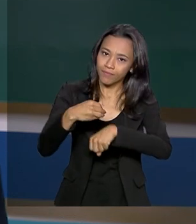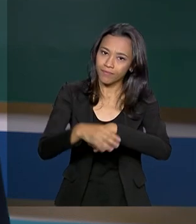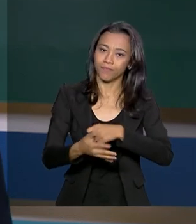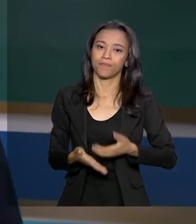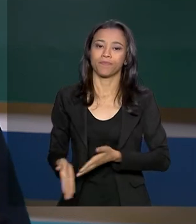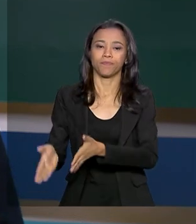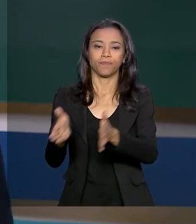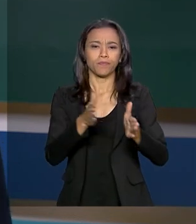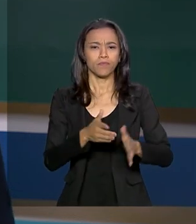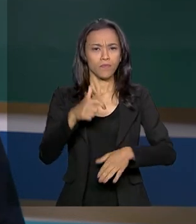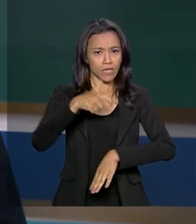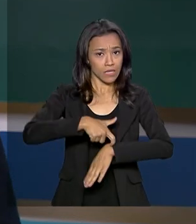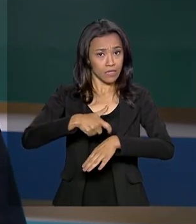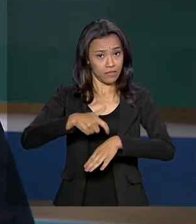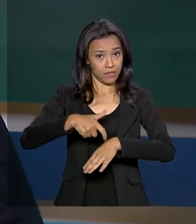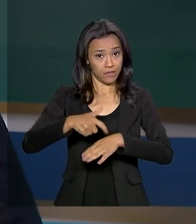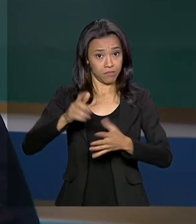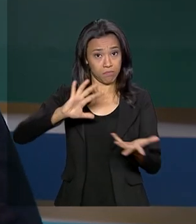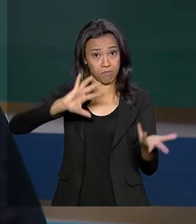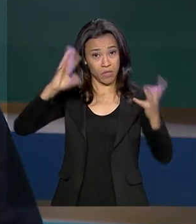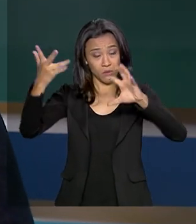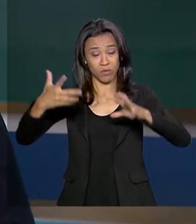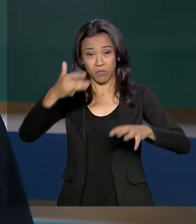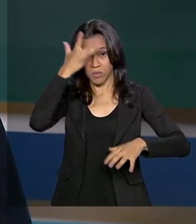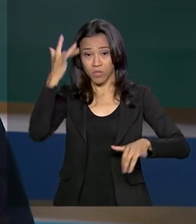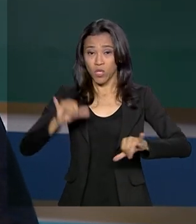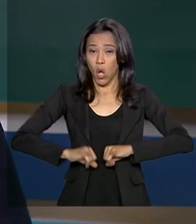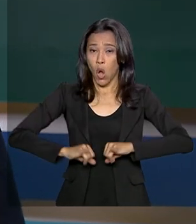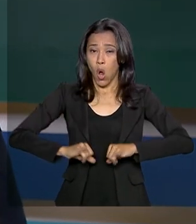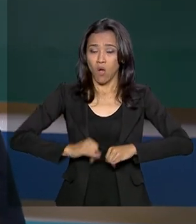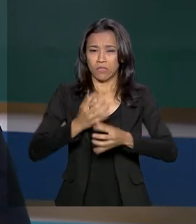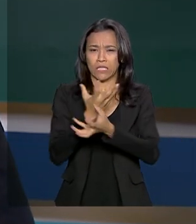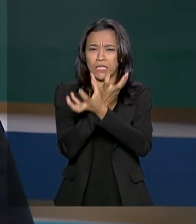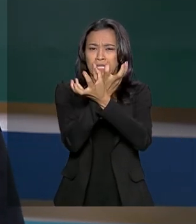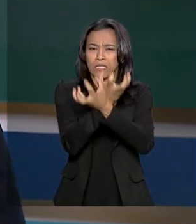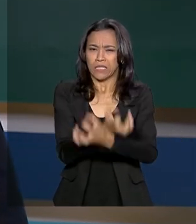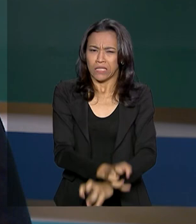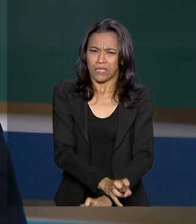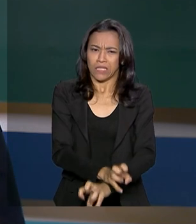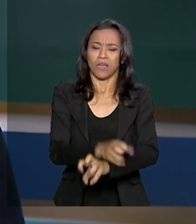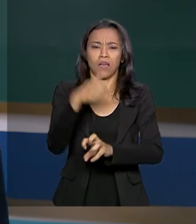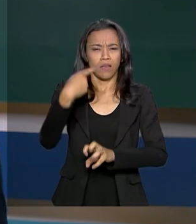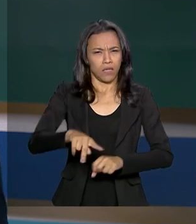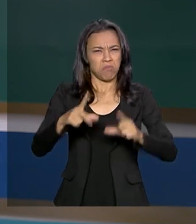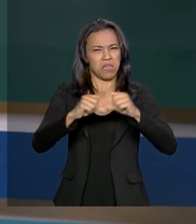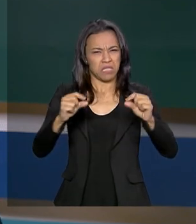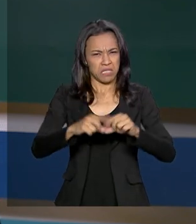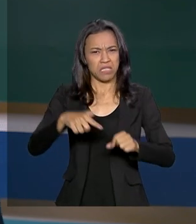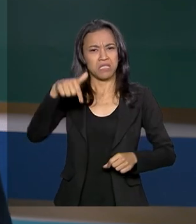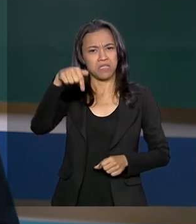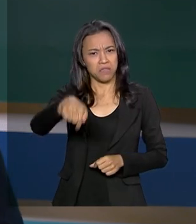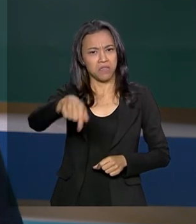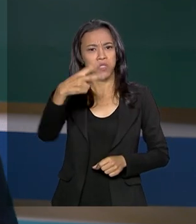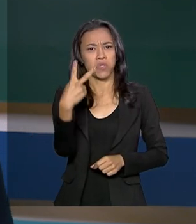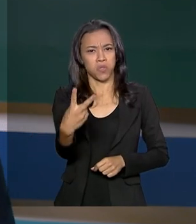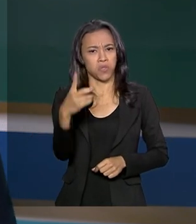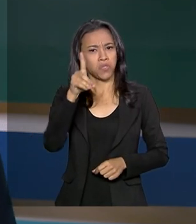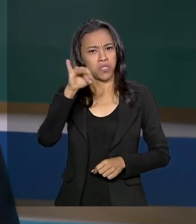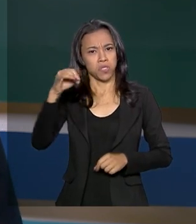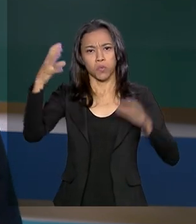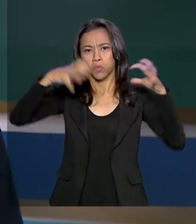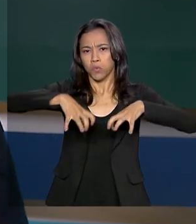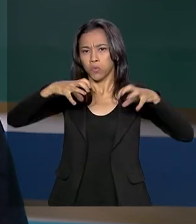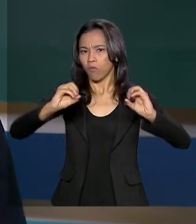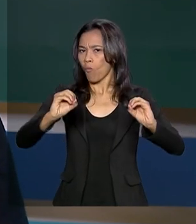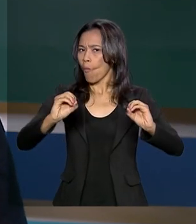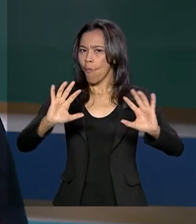Nessa época do ano, muita gente sofre com a seca. Em Brasília, já são 72 dias sem chuva. A Defesa Civil